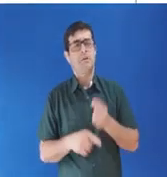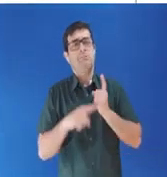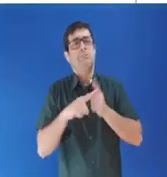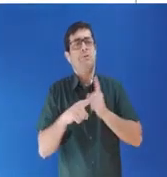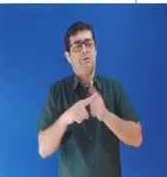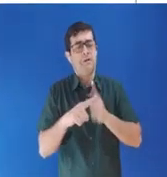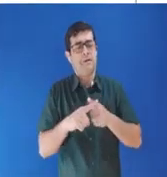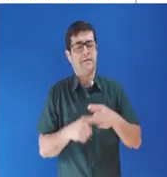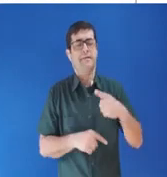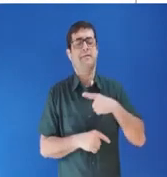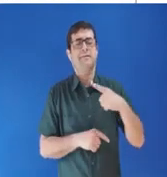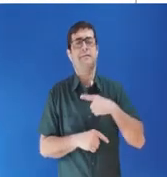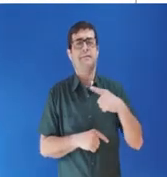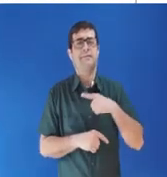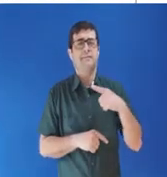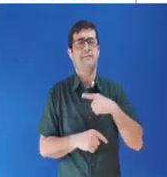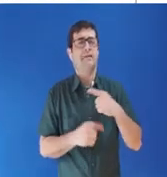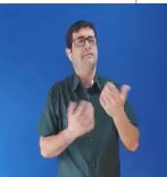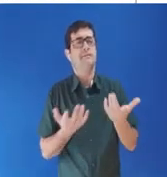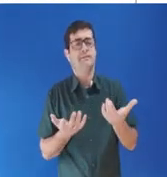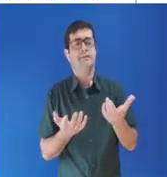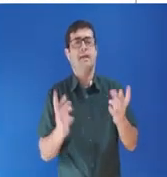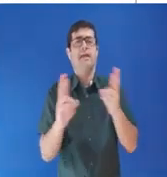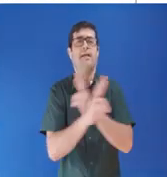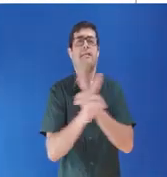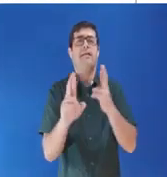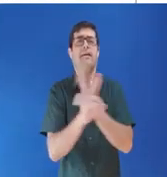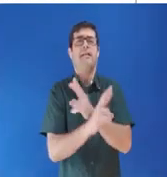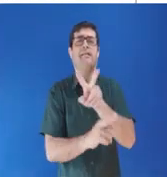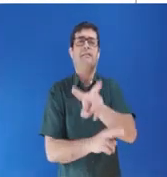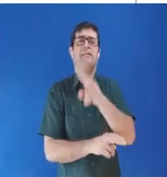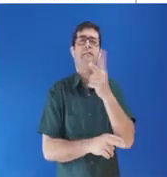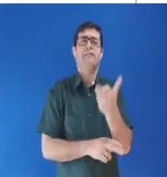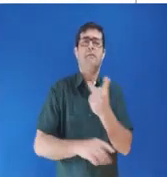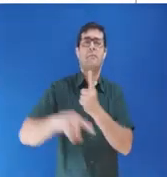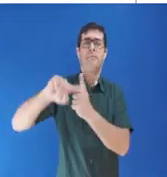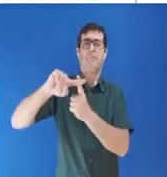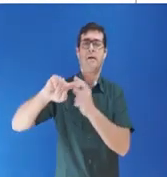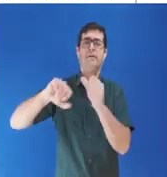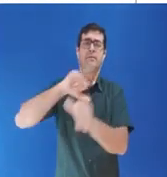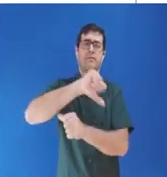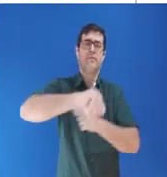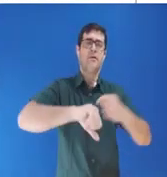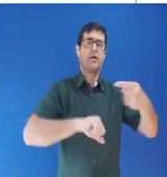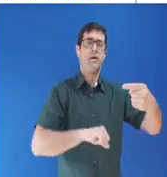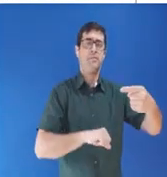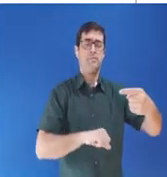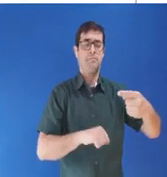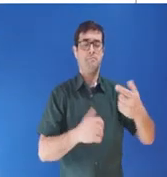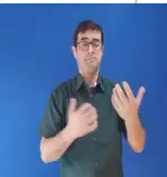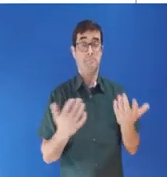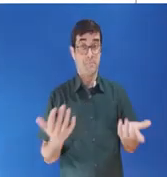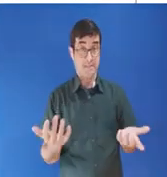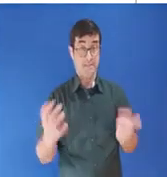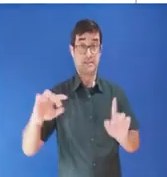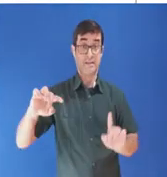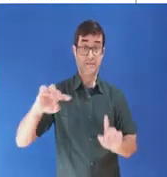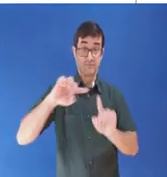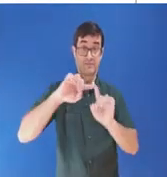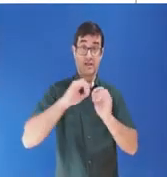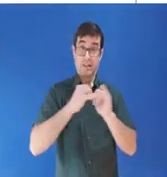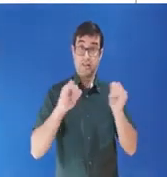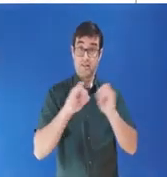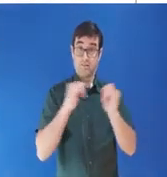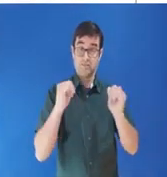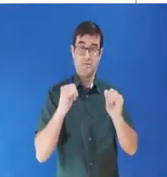que existe isso daqui? Essa relação inversa de sinais. Vamos pensar, se eu estou falando de afinidade